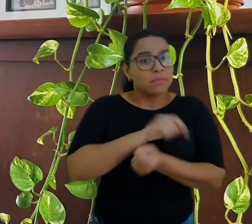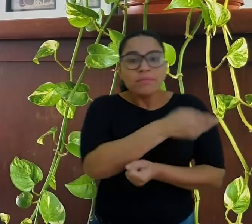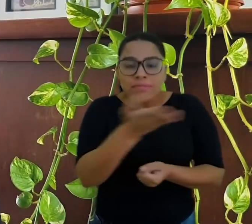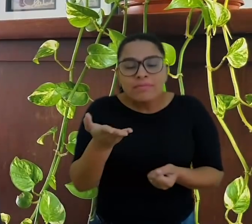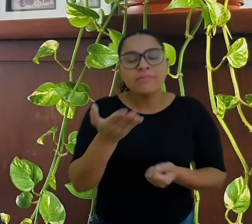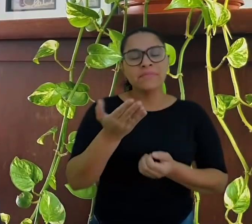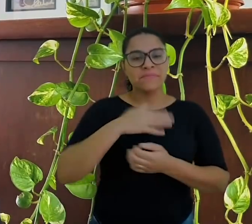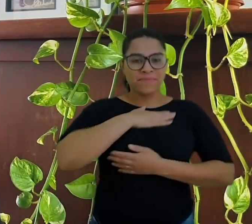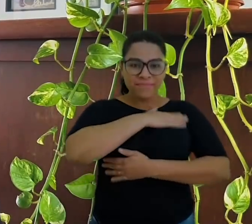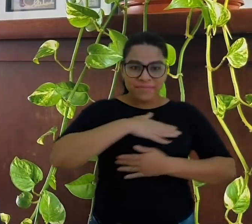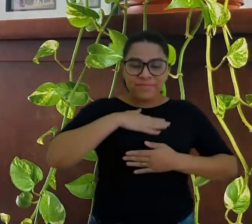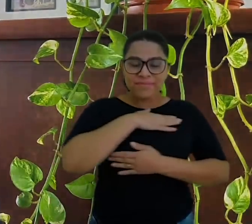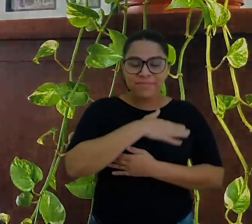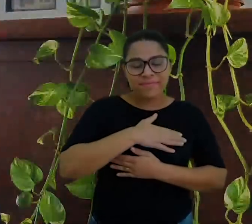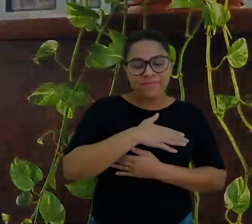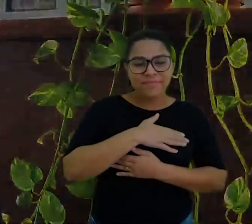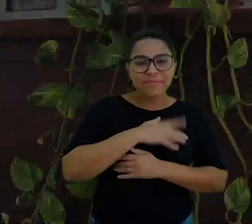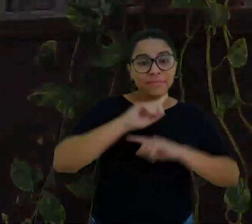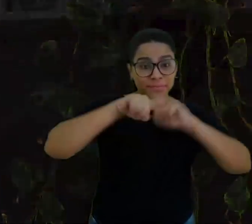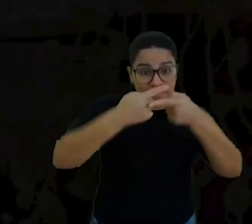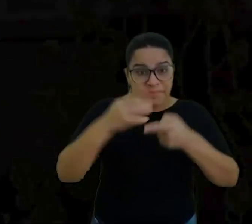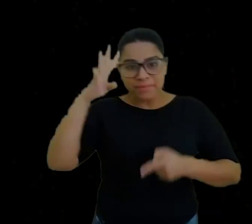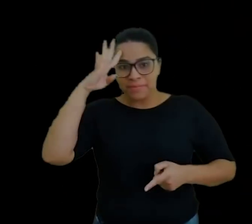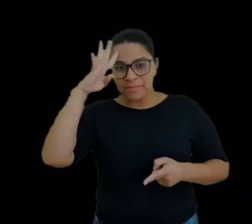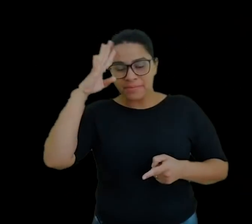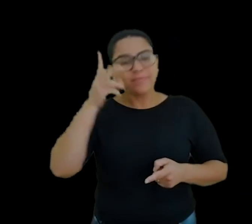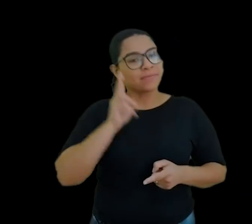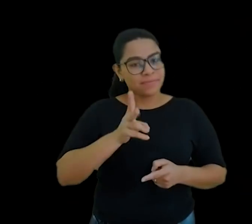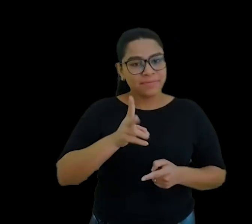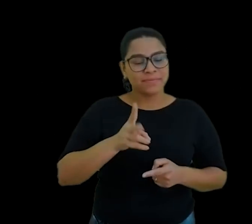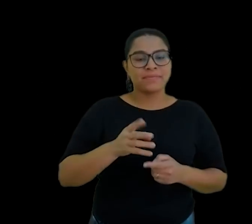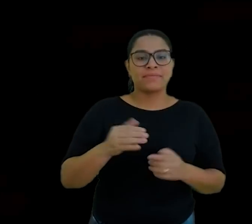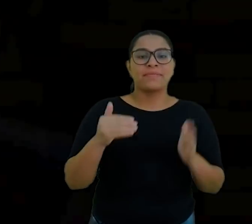se encontre de novo na próxima quarta. Até lá!